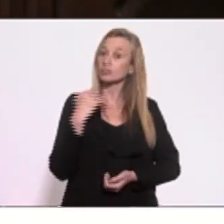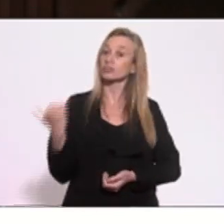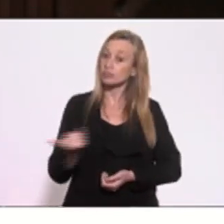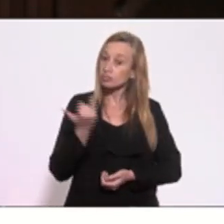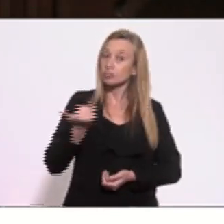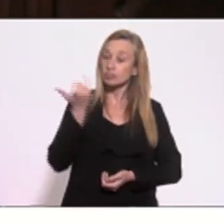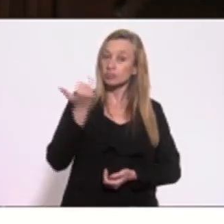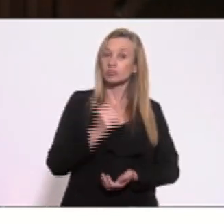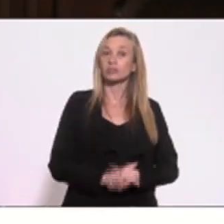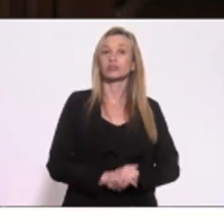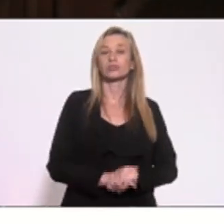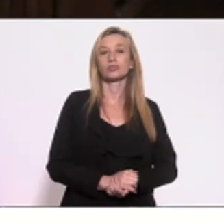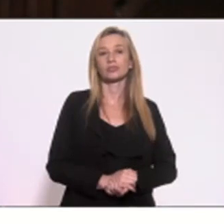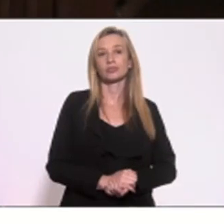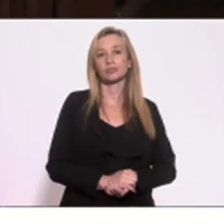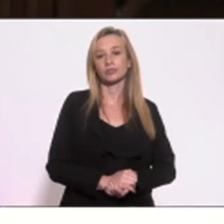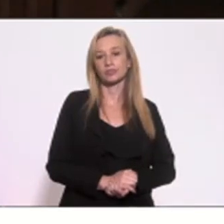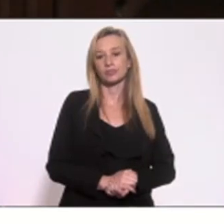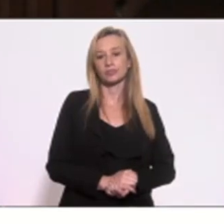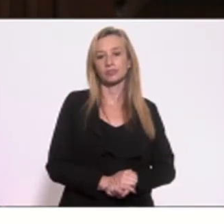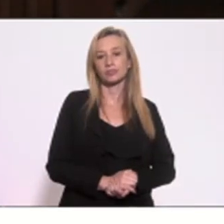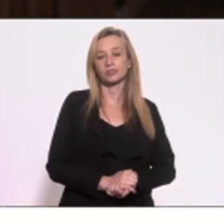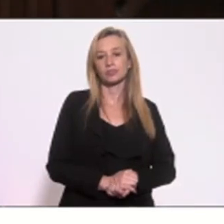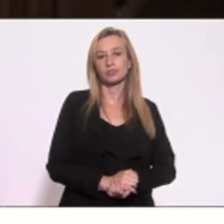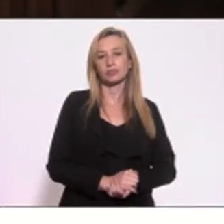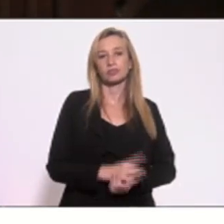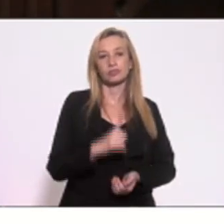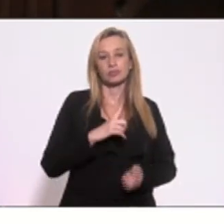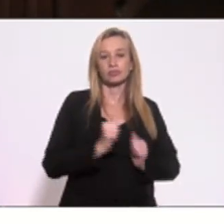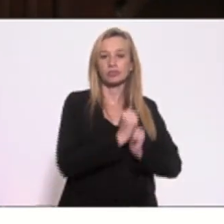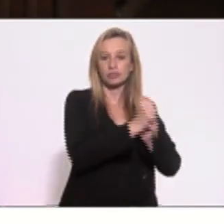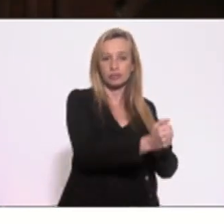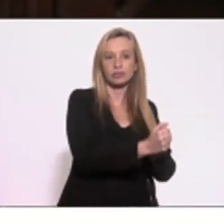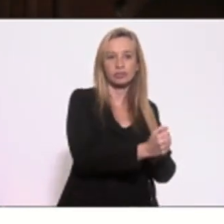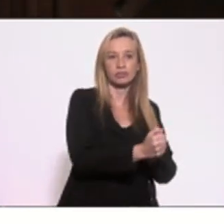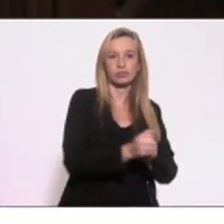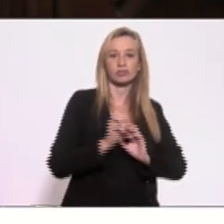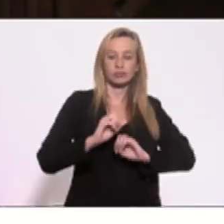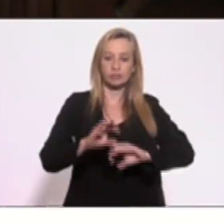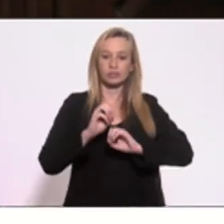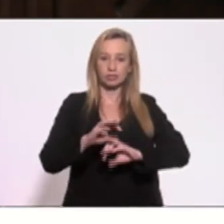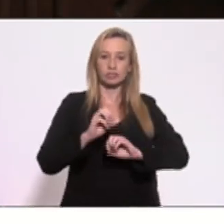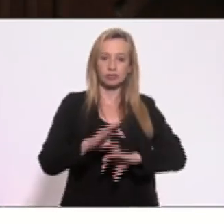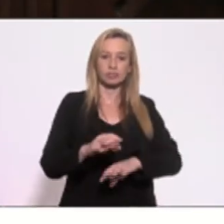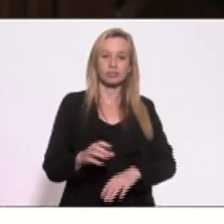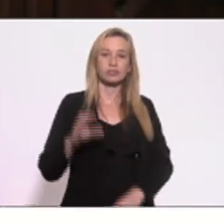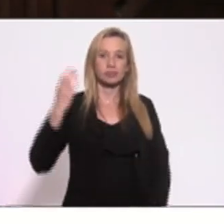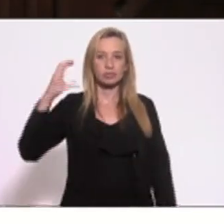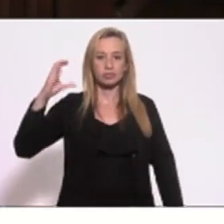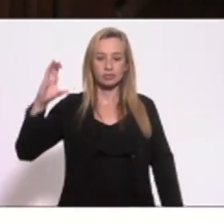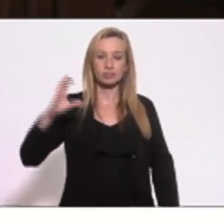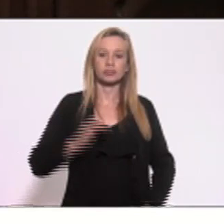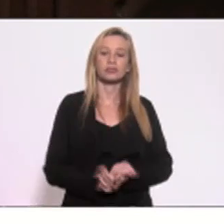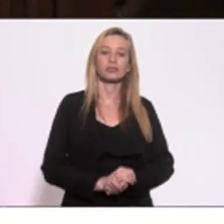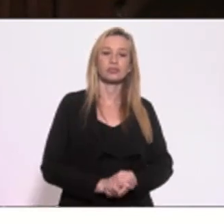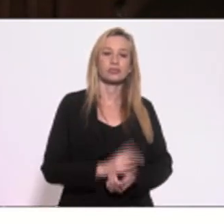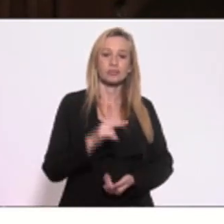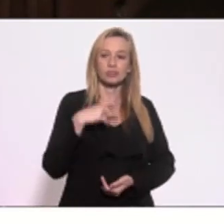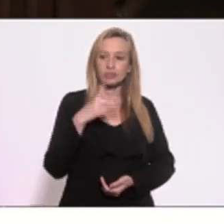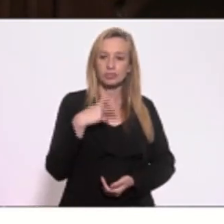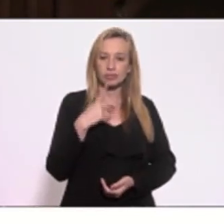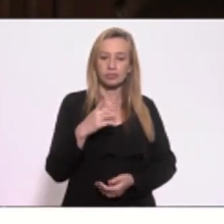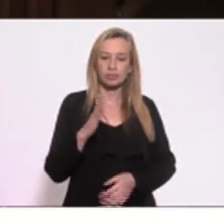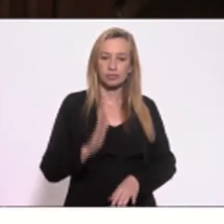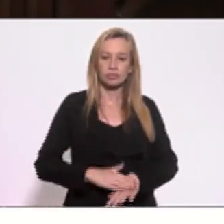importante que temos acompanhado na educação de Niterói, e aqui me refiro a uma das